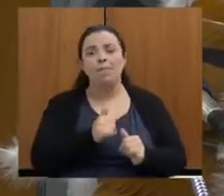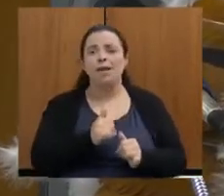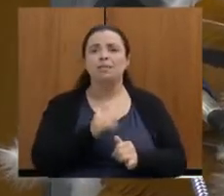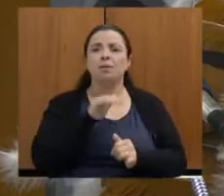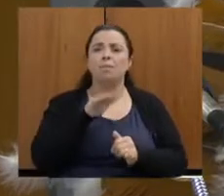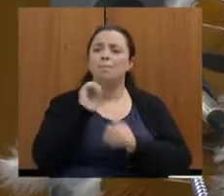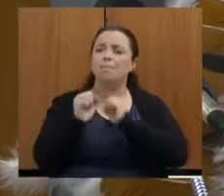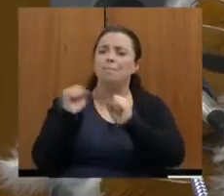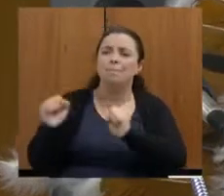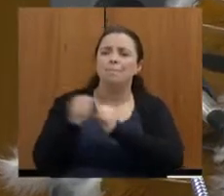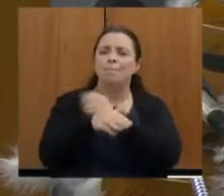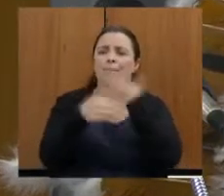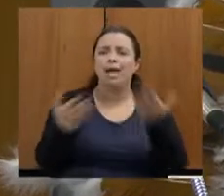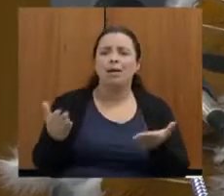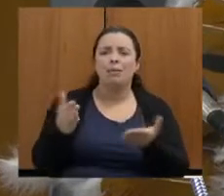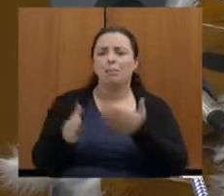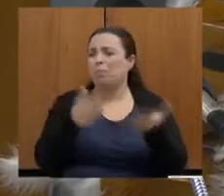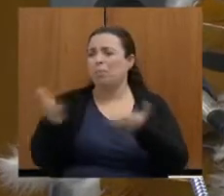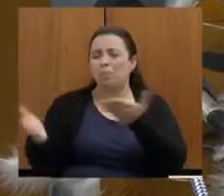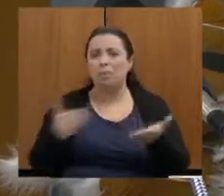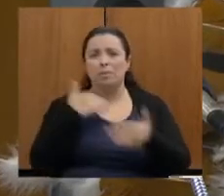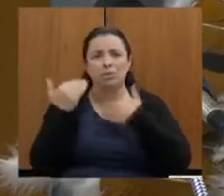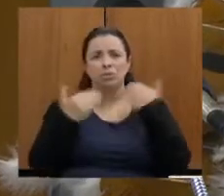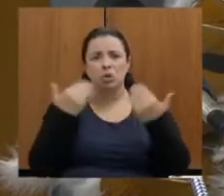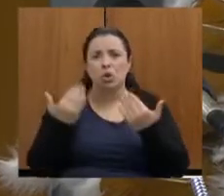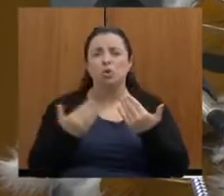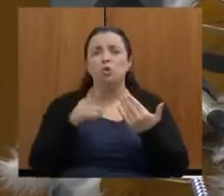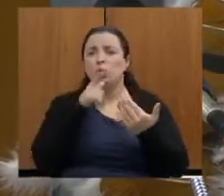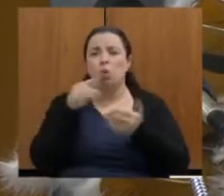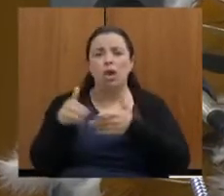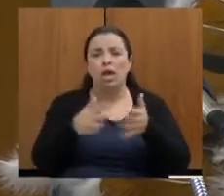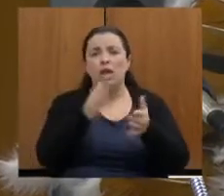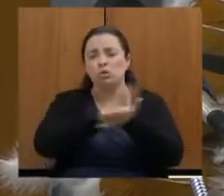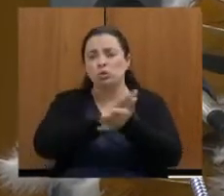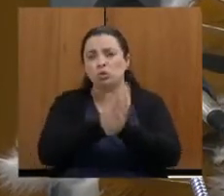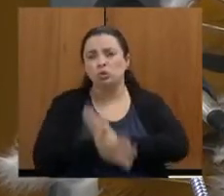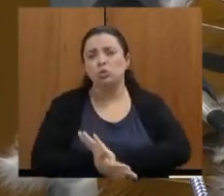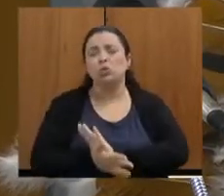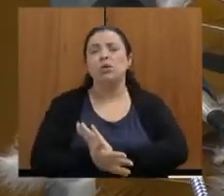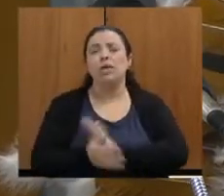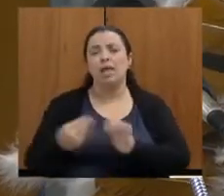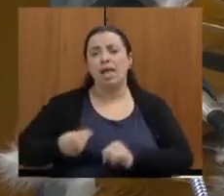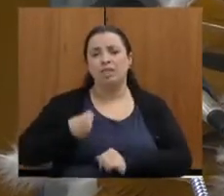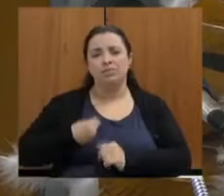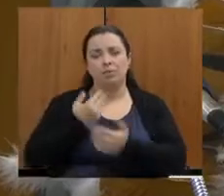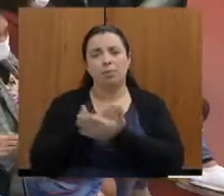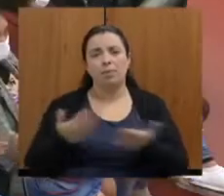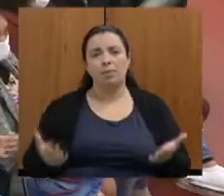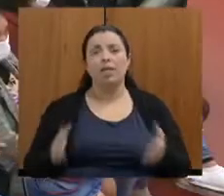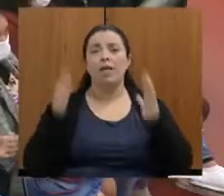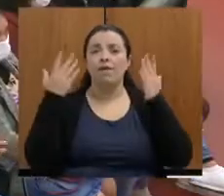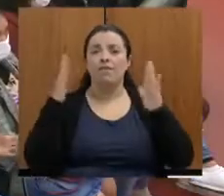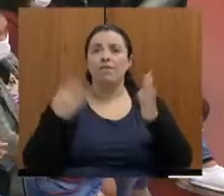nosso povo a matar o nosso Rio a matar nossas vidas viva a luta dos atingidos atingidas